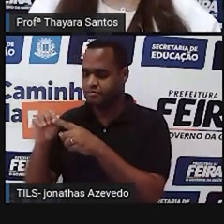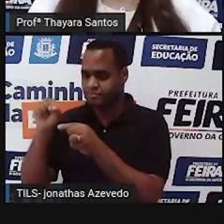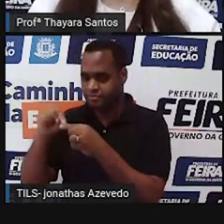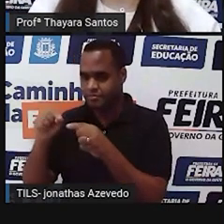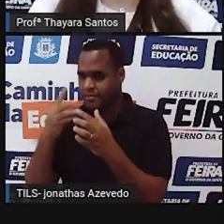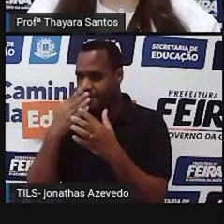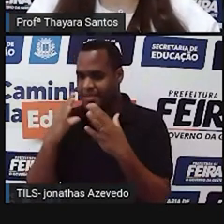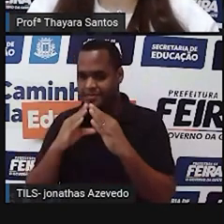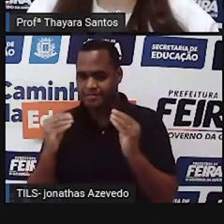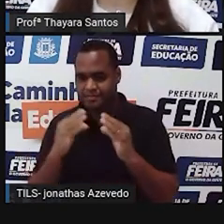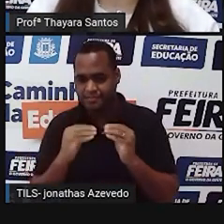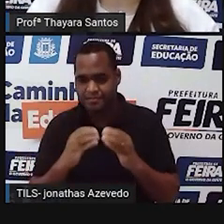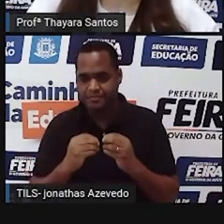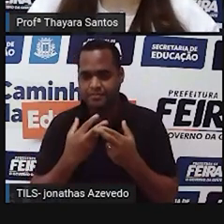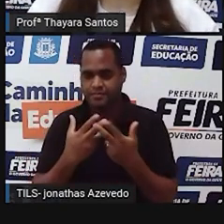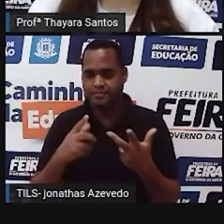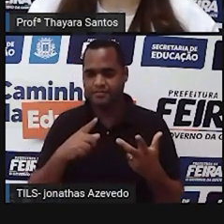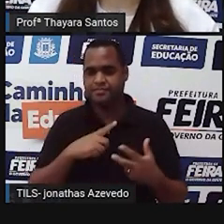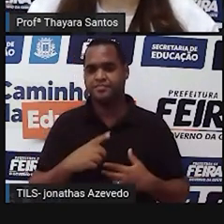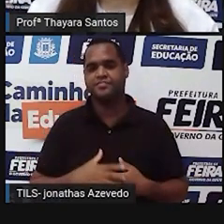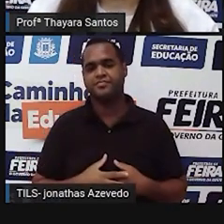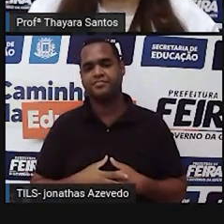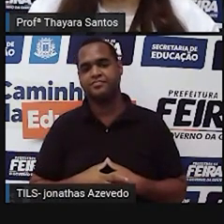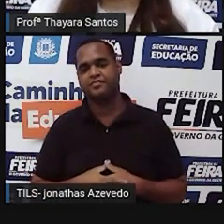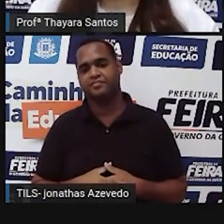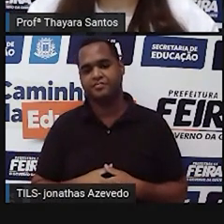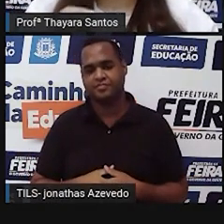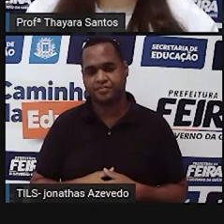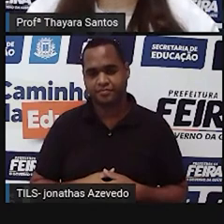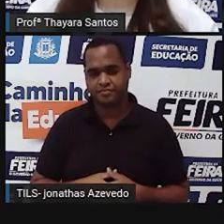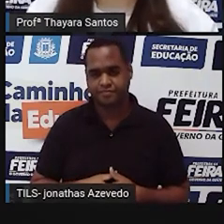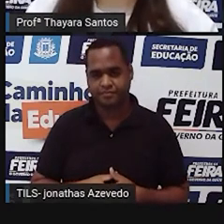o espermatozoide fecunda o ovócito.